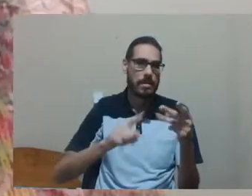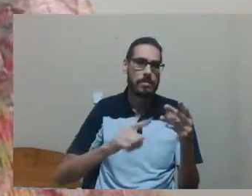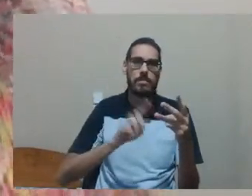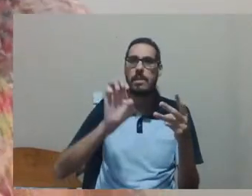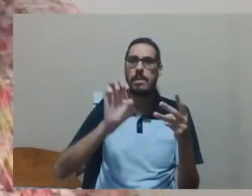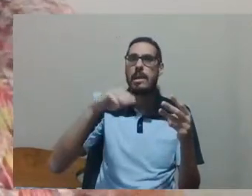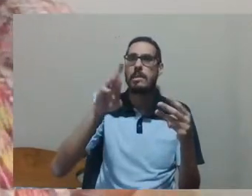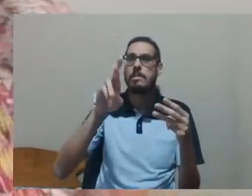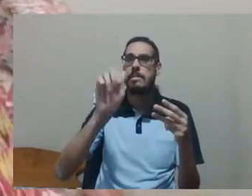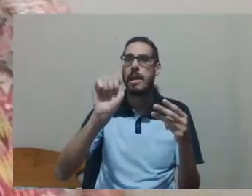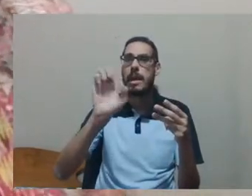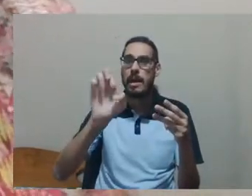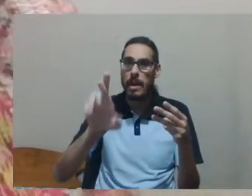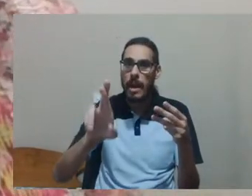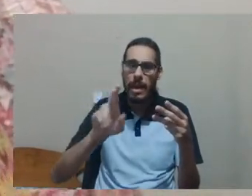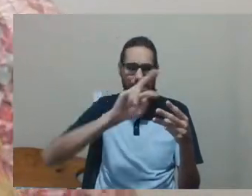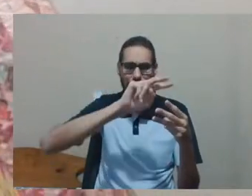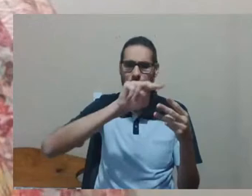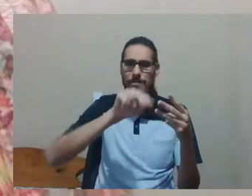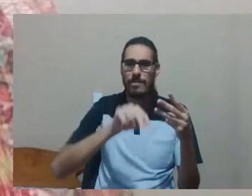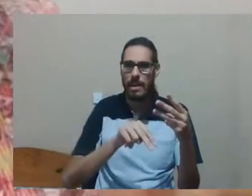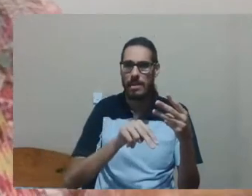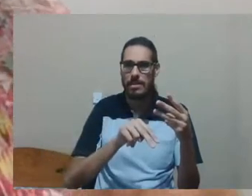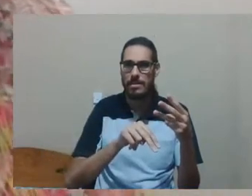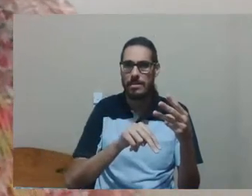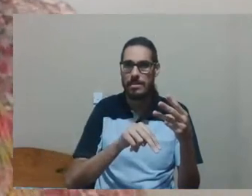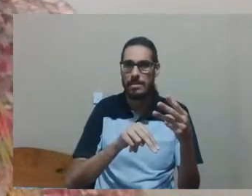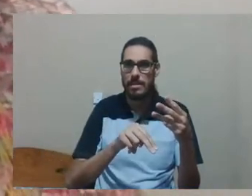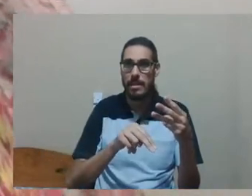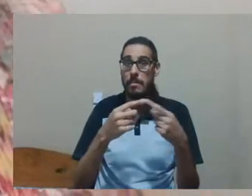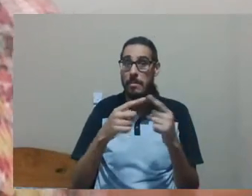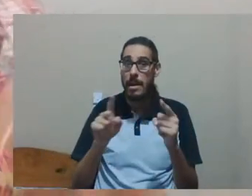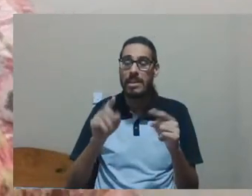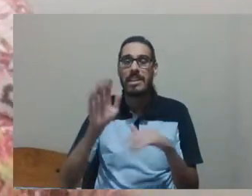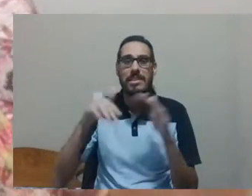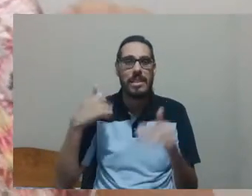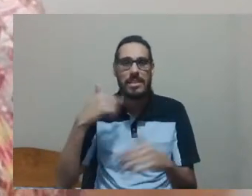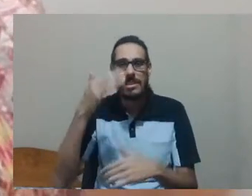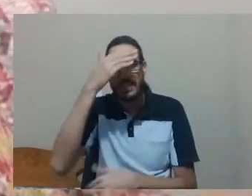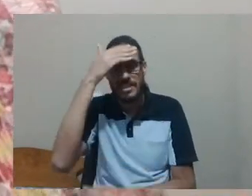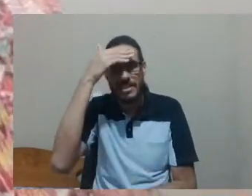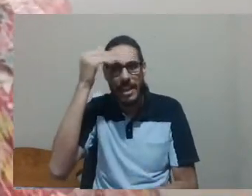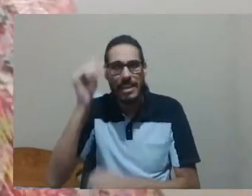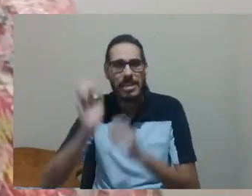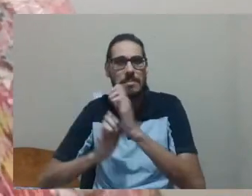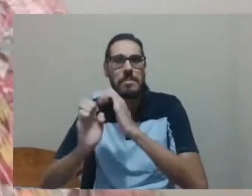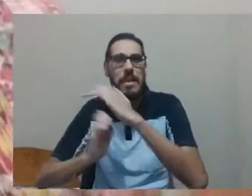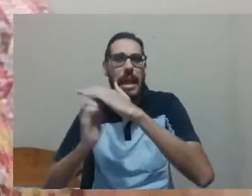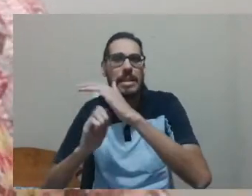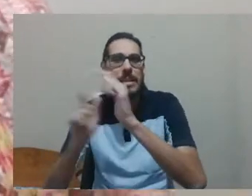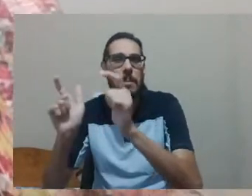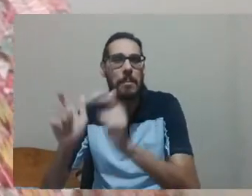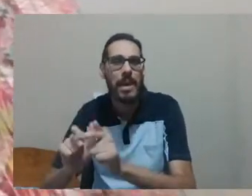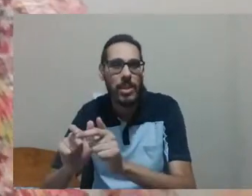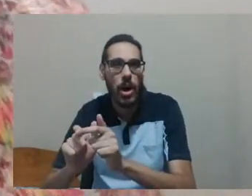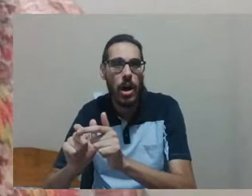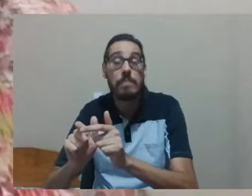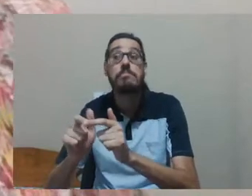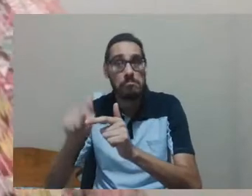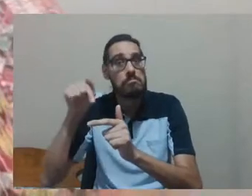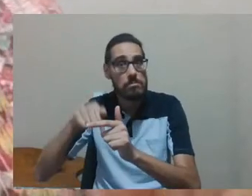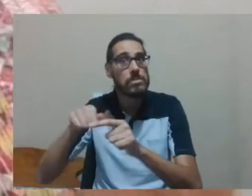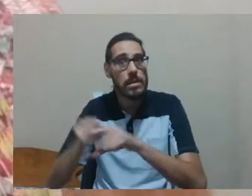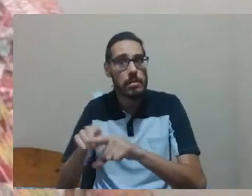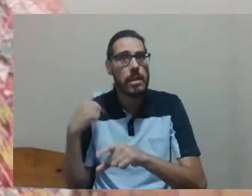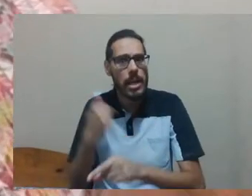diversas empresas, mas não esquecemos dos primeiros, dos pequenos, que nós também atuamos, fazemos